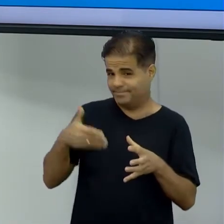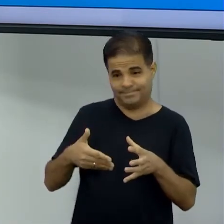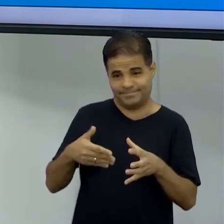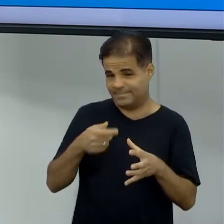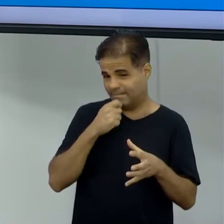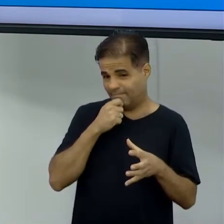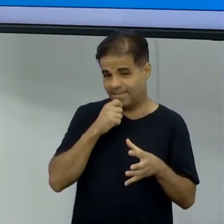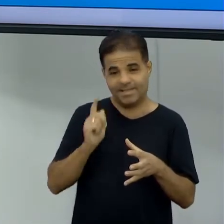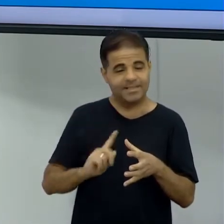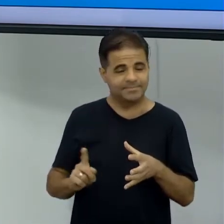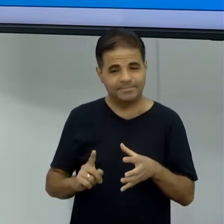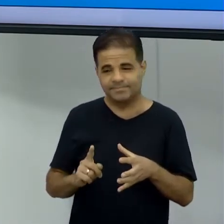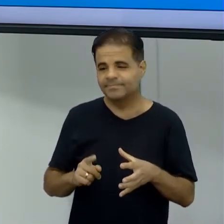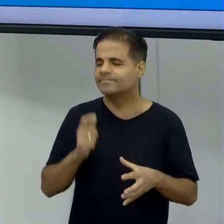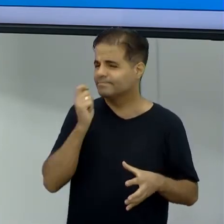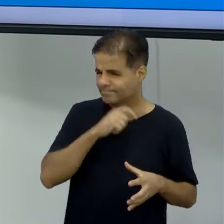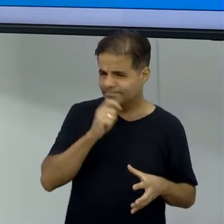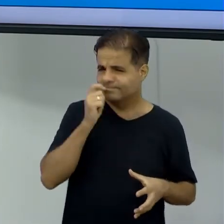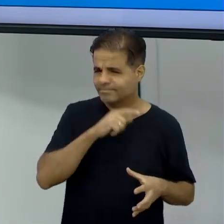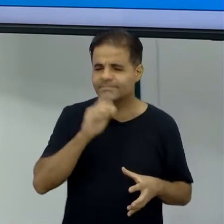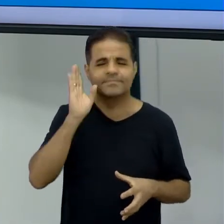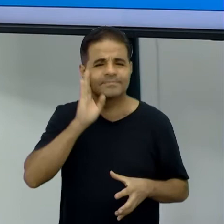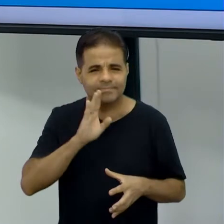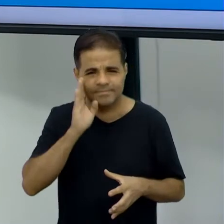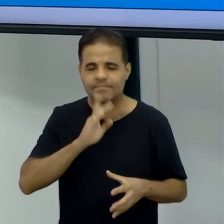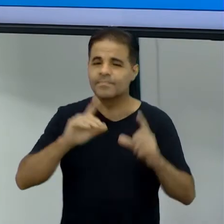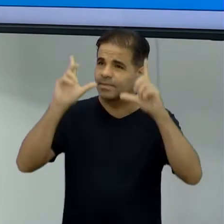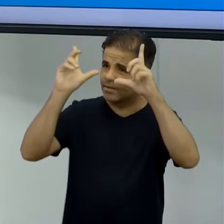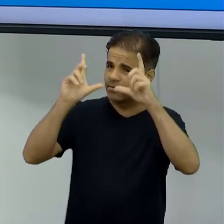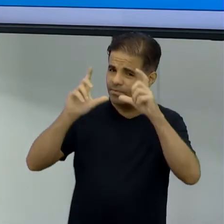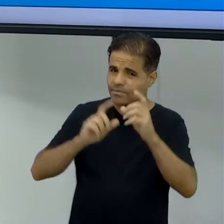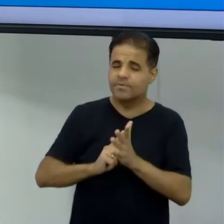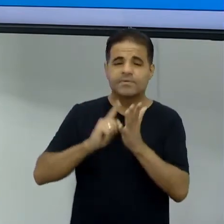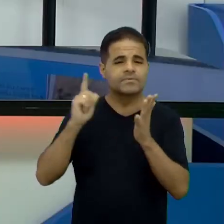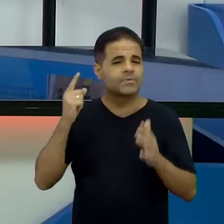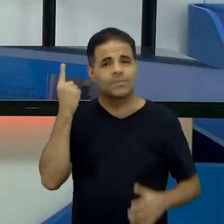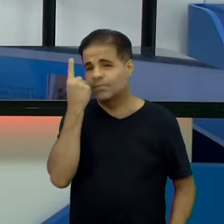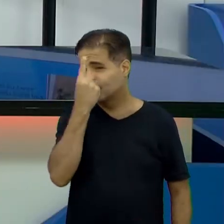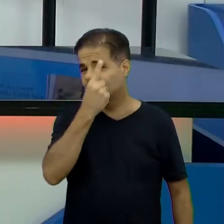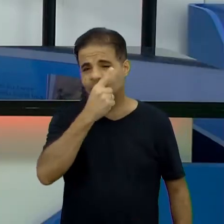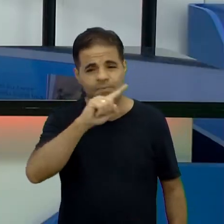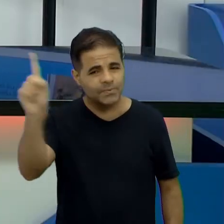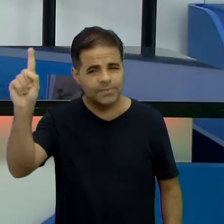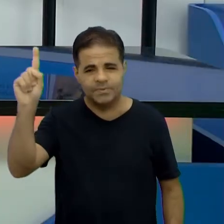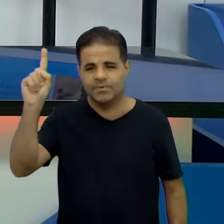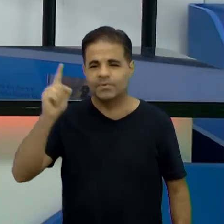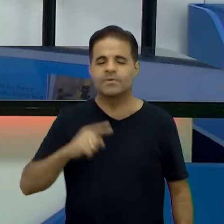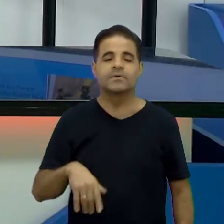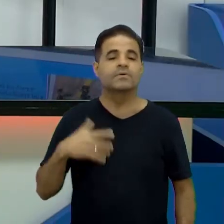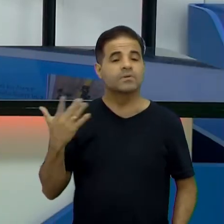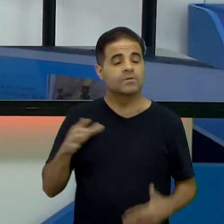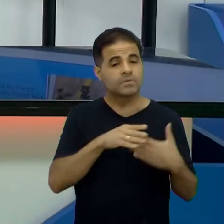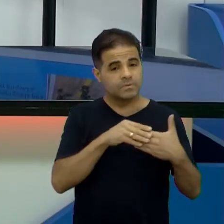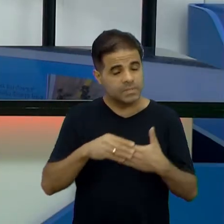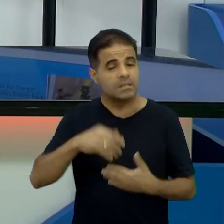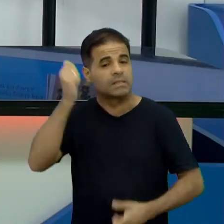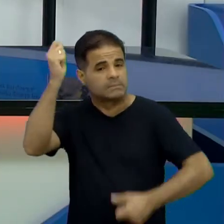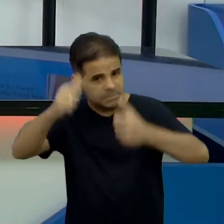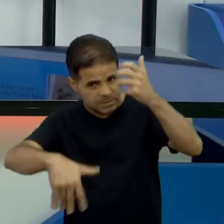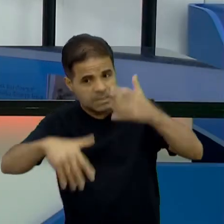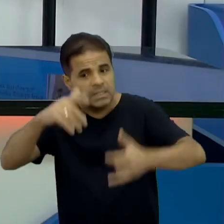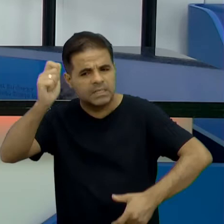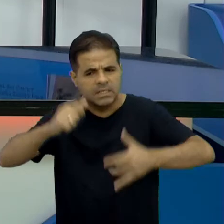ali. E assim ficaria bacana aí a foto reportagem. Ah, é legal. Momento assim, único. É verdade, que apesar do guia estar lá falando para